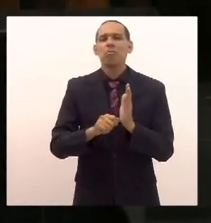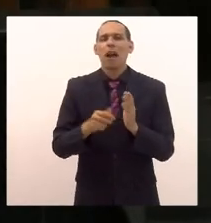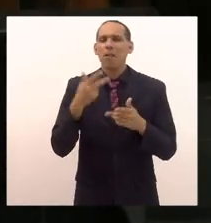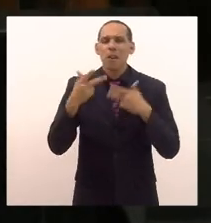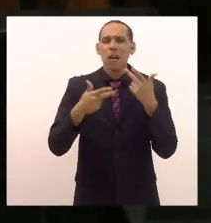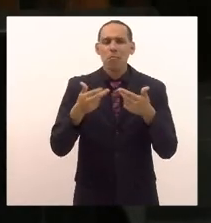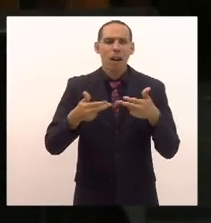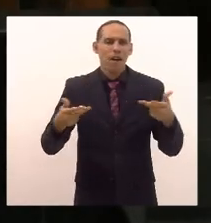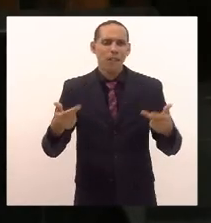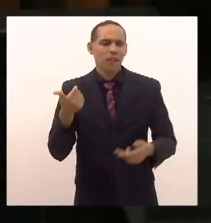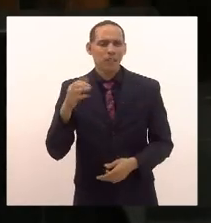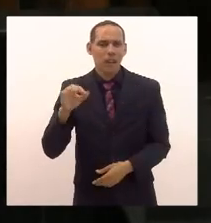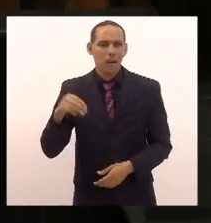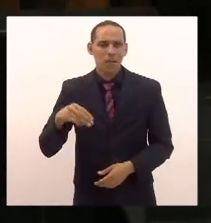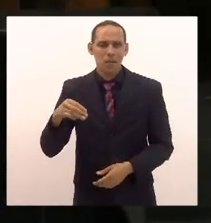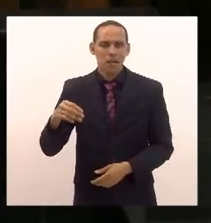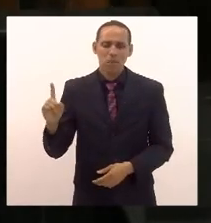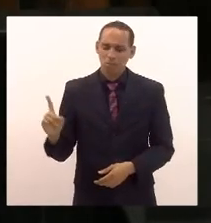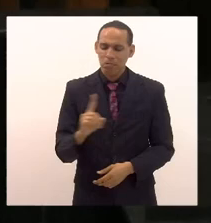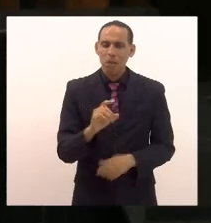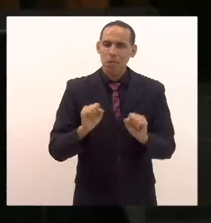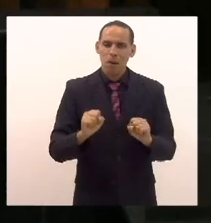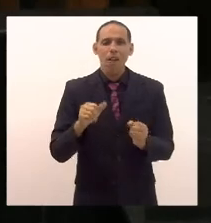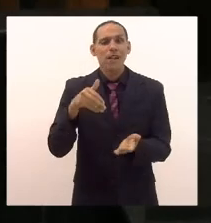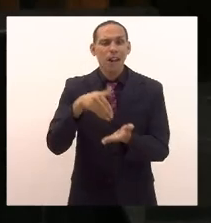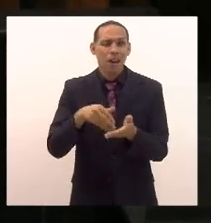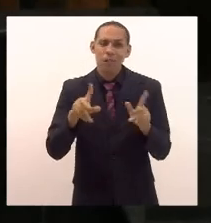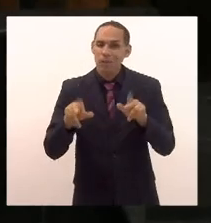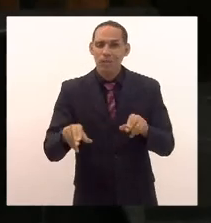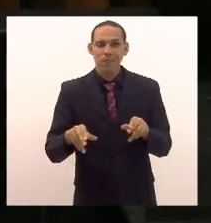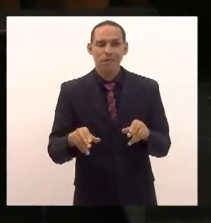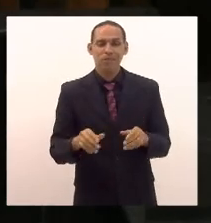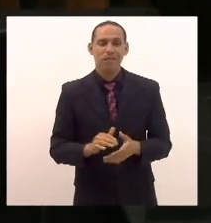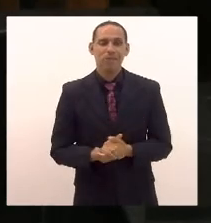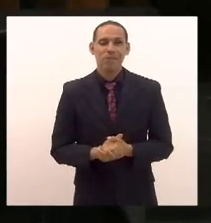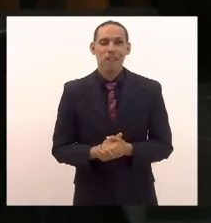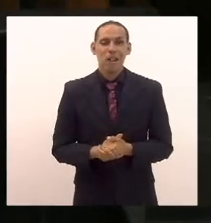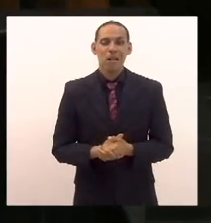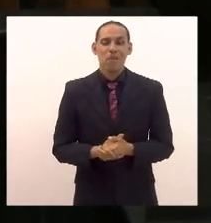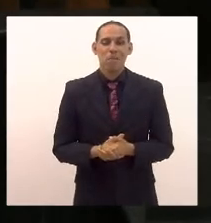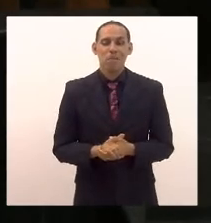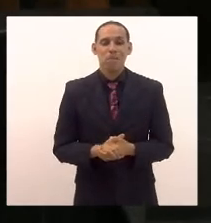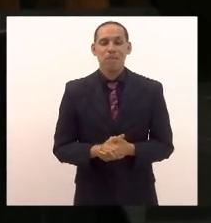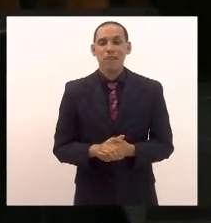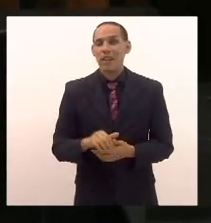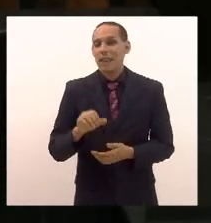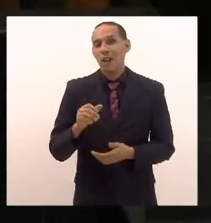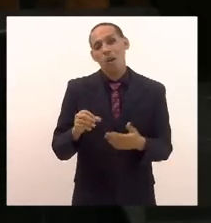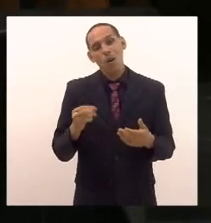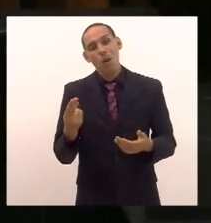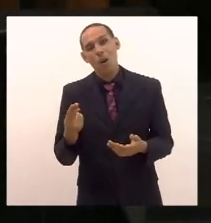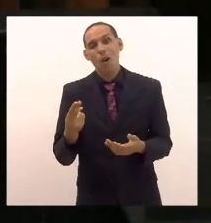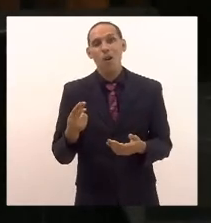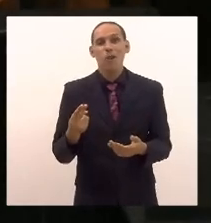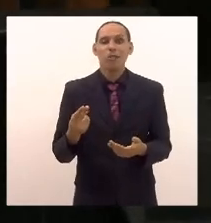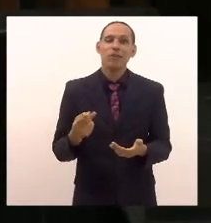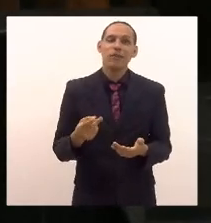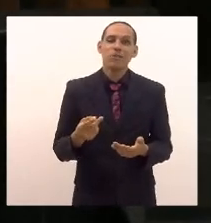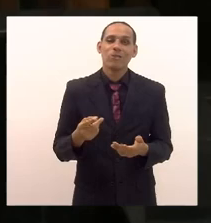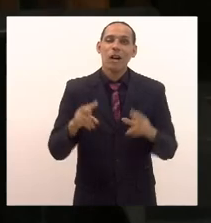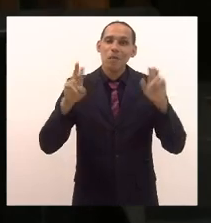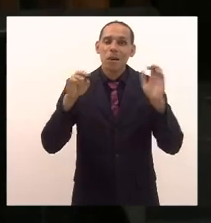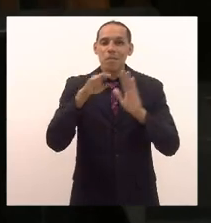falação aqui por 10 minutos no expediente final também mano senão a ordem do dia não termina nunca